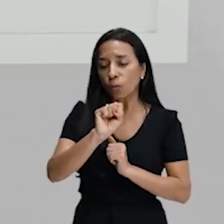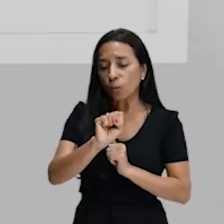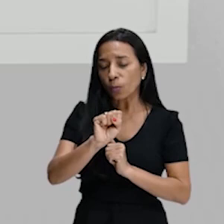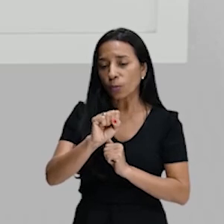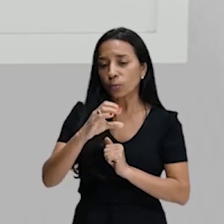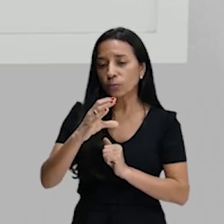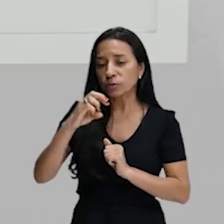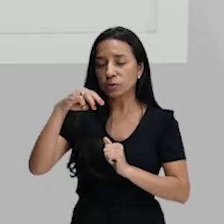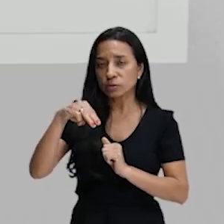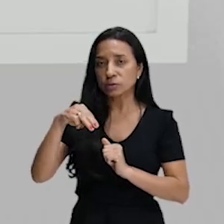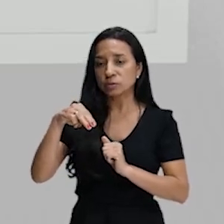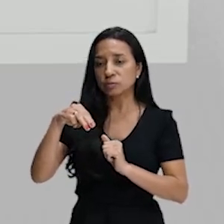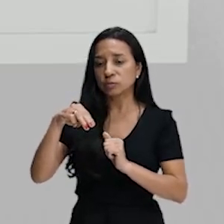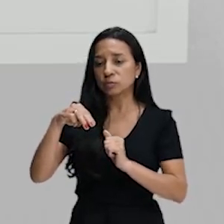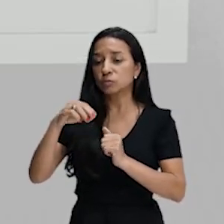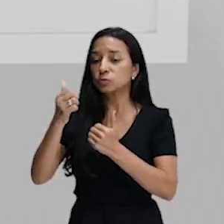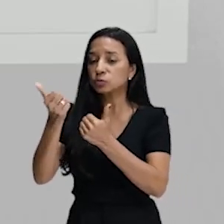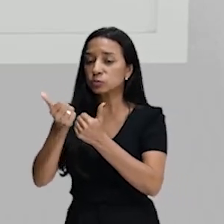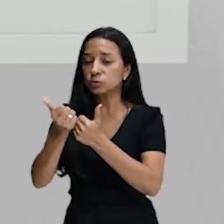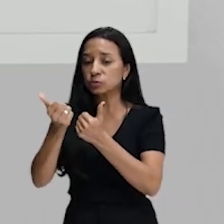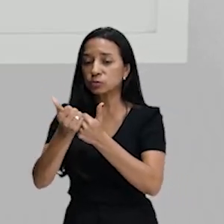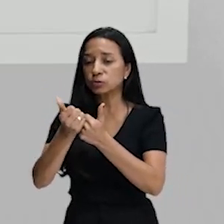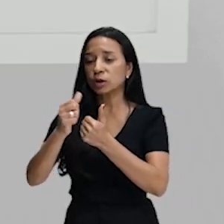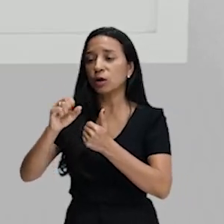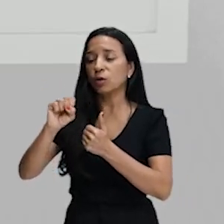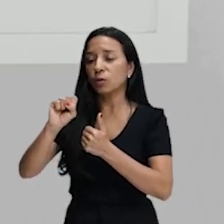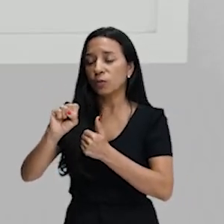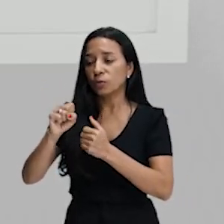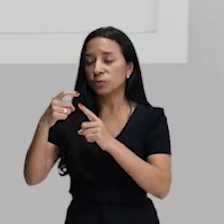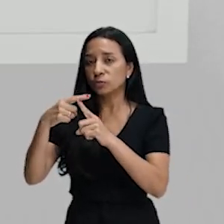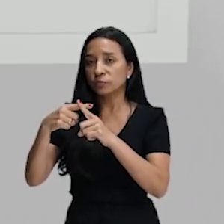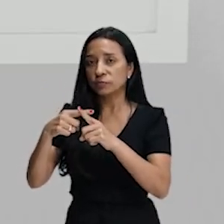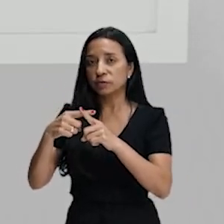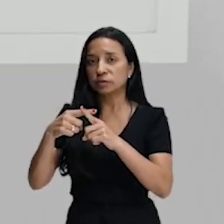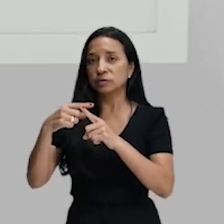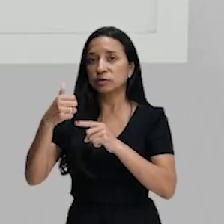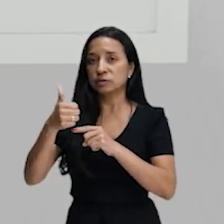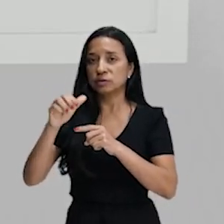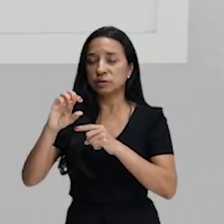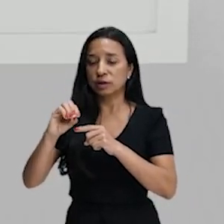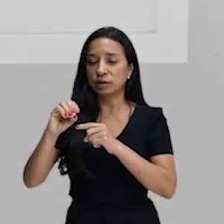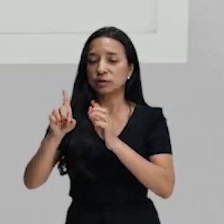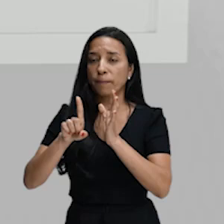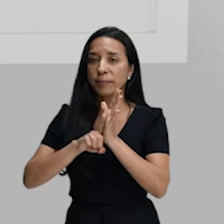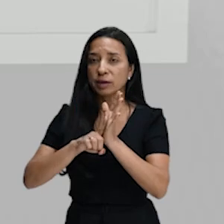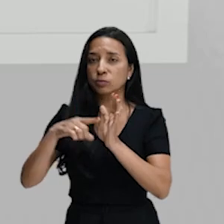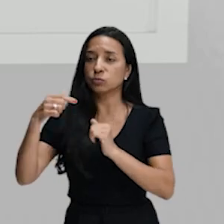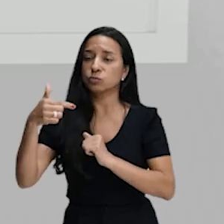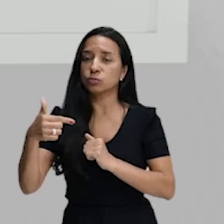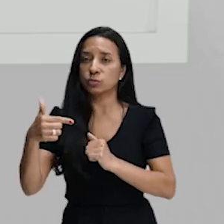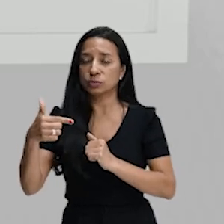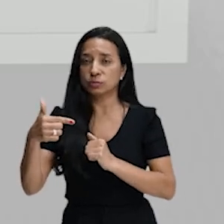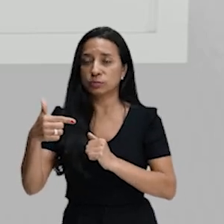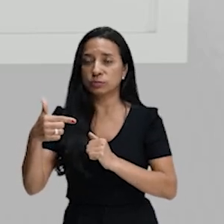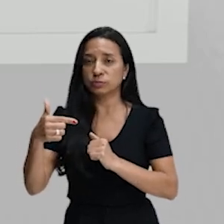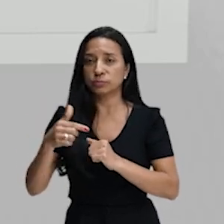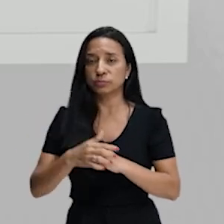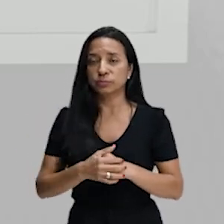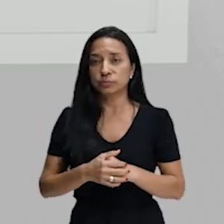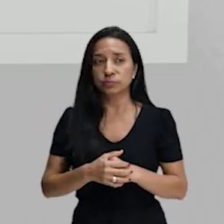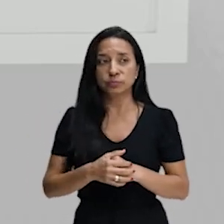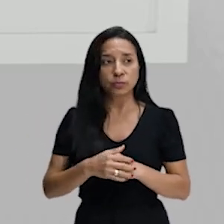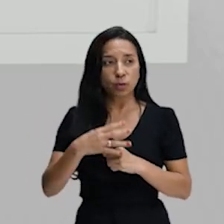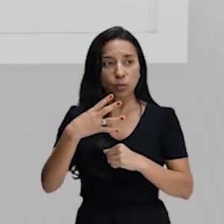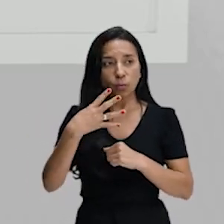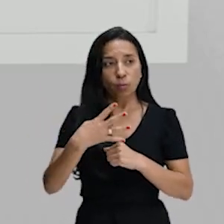10 a menos 2 metros. Ok? E 4 centímetros é o mesmo que